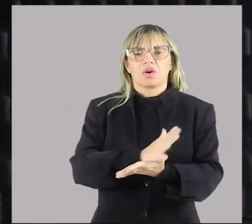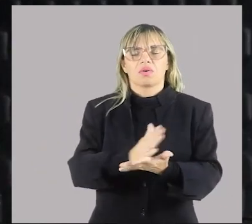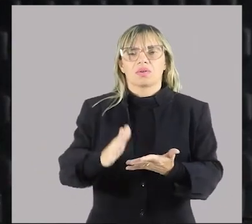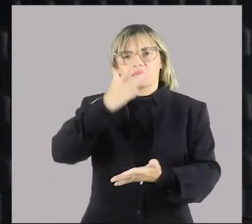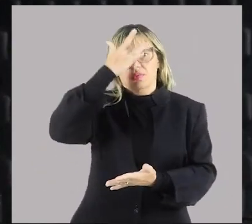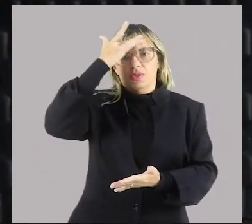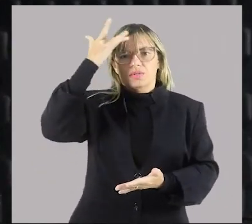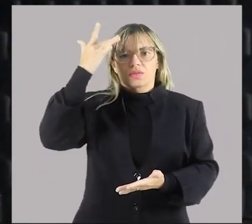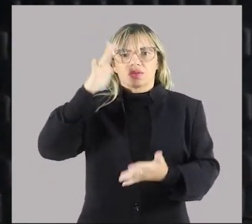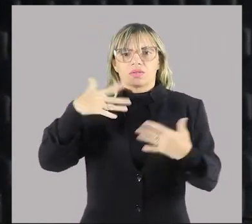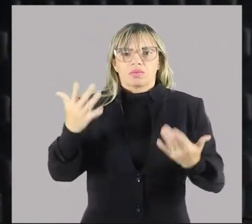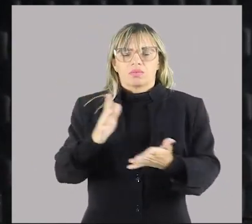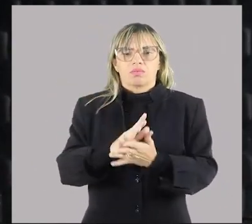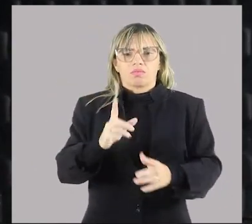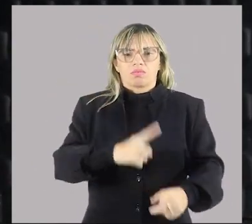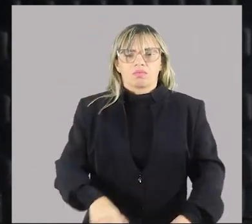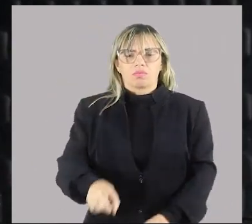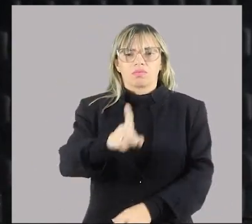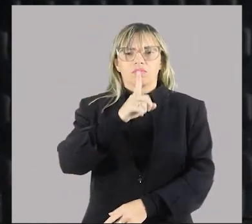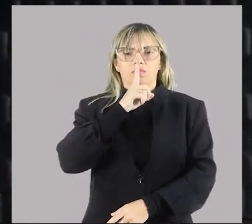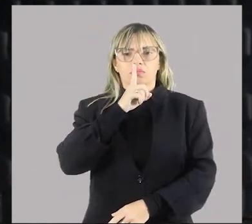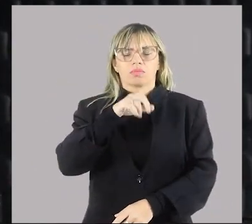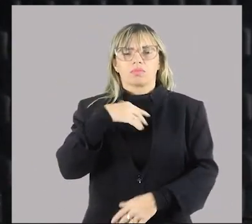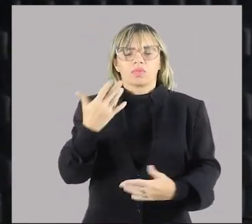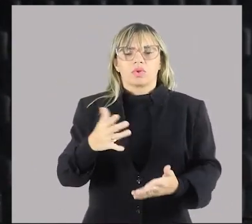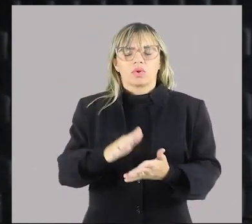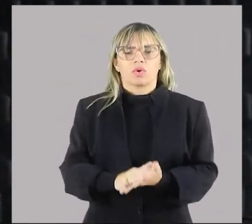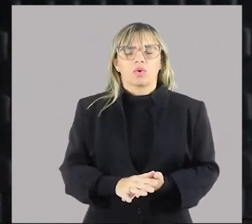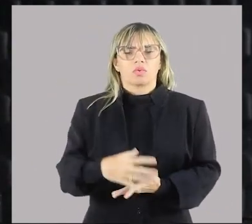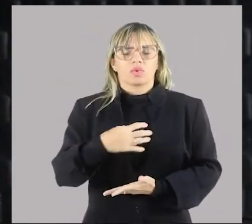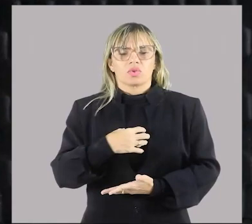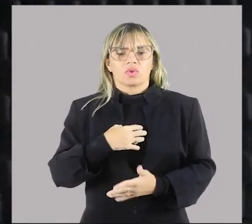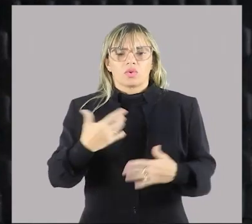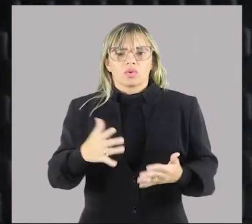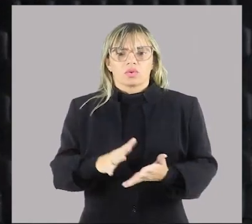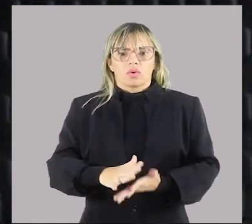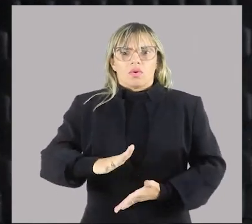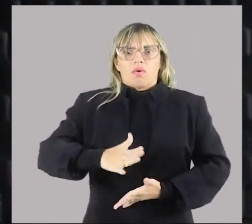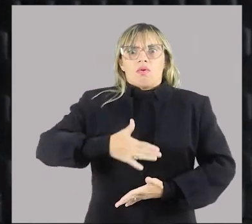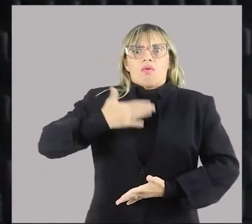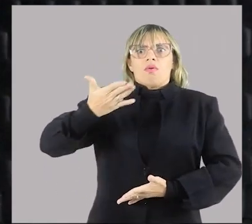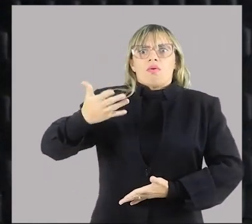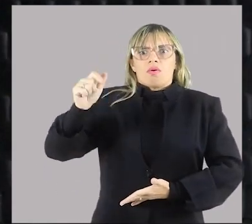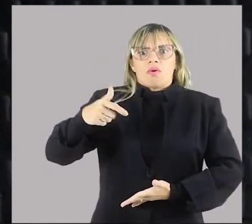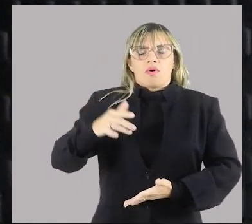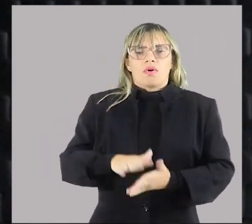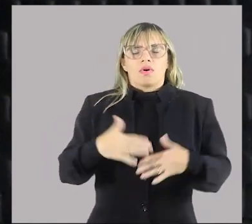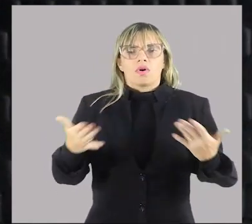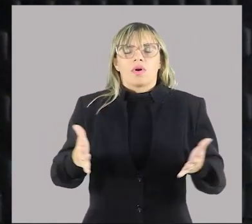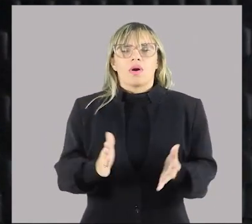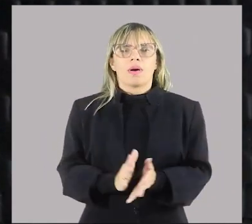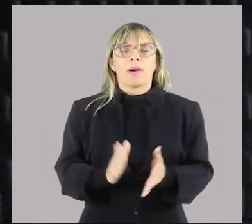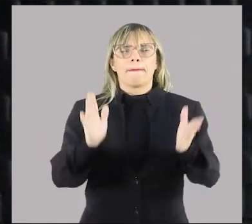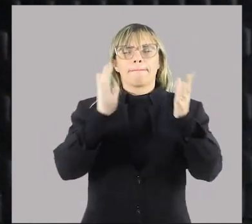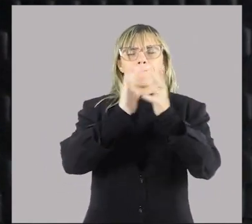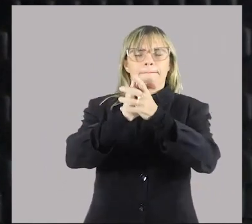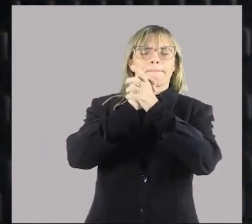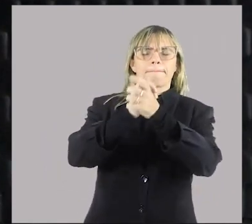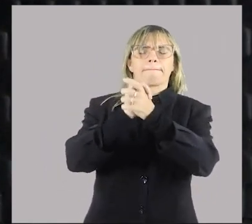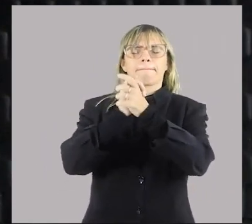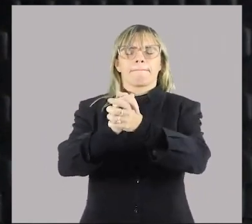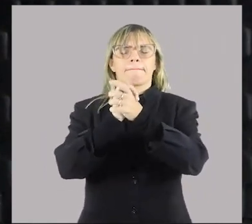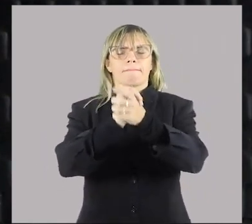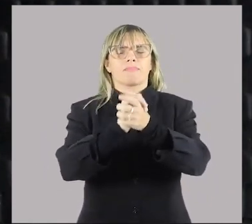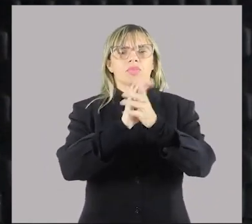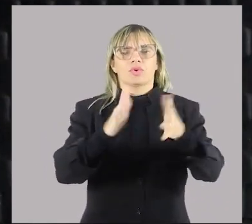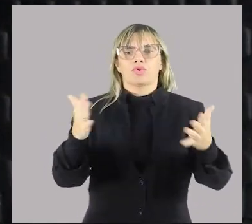silêncio, outras reagiram de uma forma surpresa, outras aplaudiram, mas